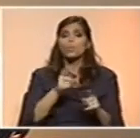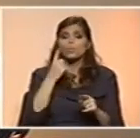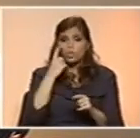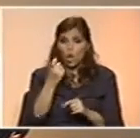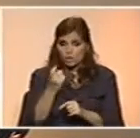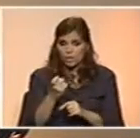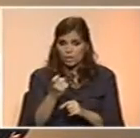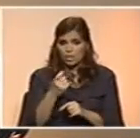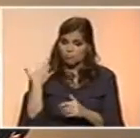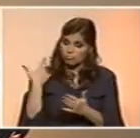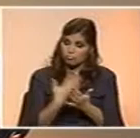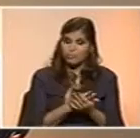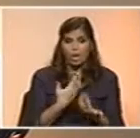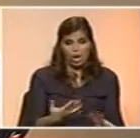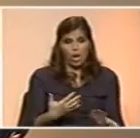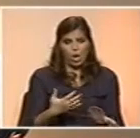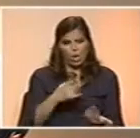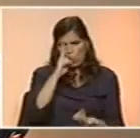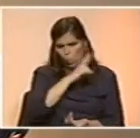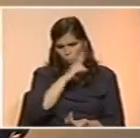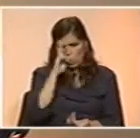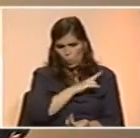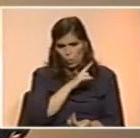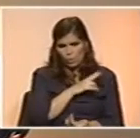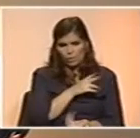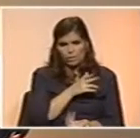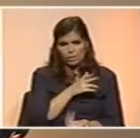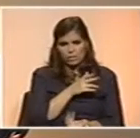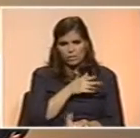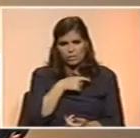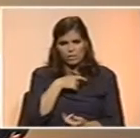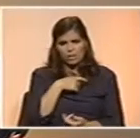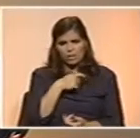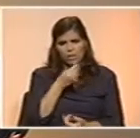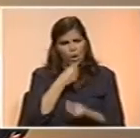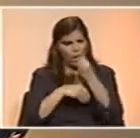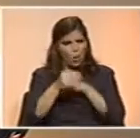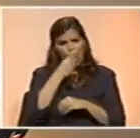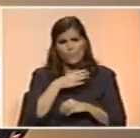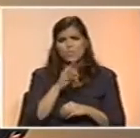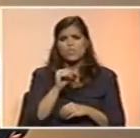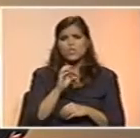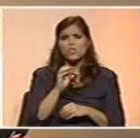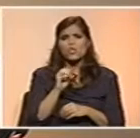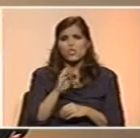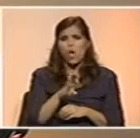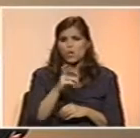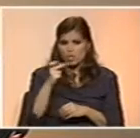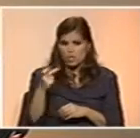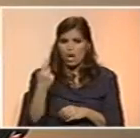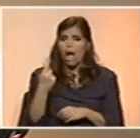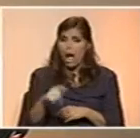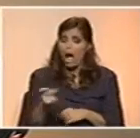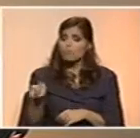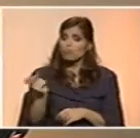que ultimamente tem havido um exagero de consumo de soja e nós temos algumas doenças que